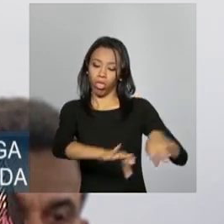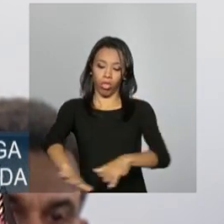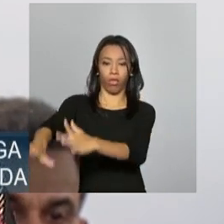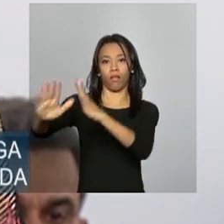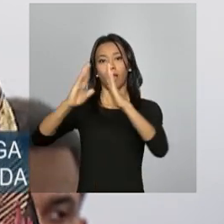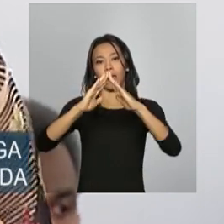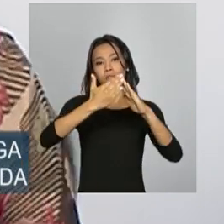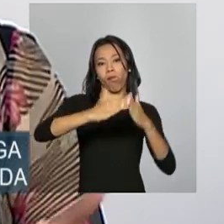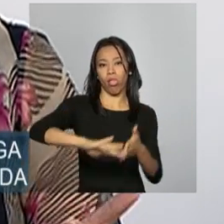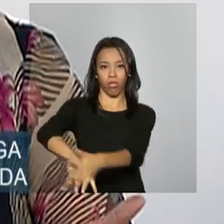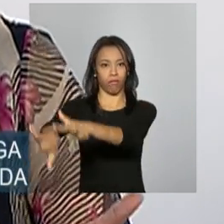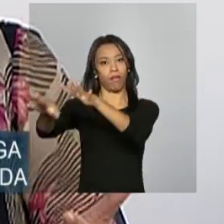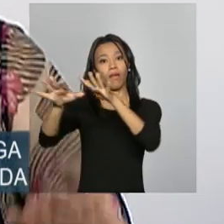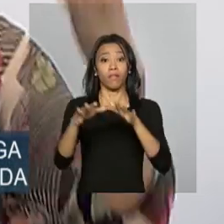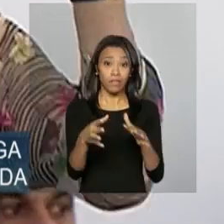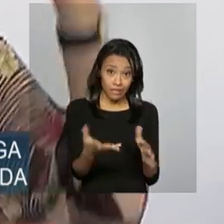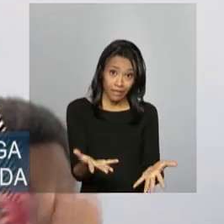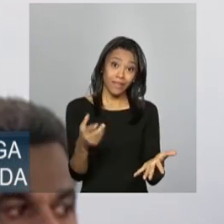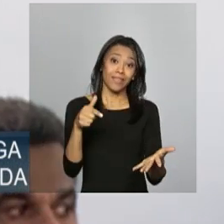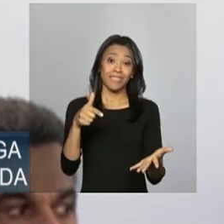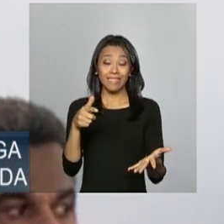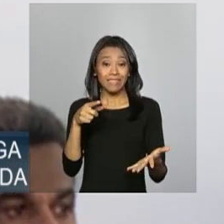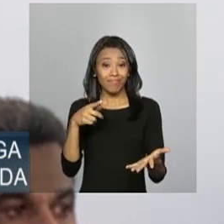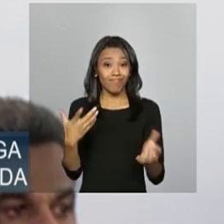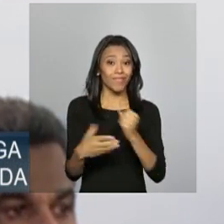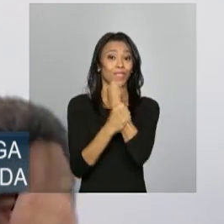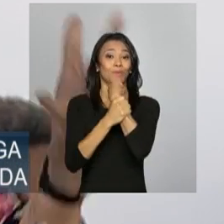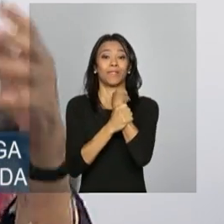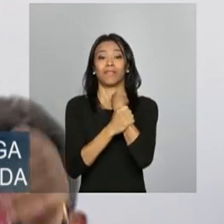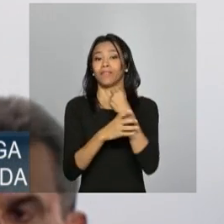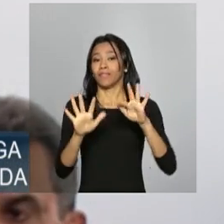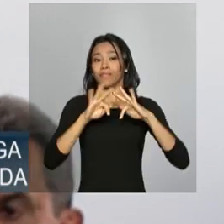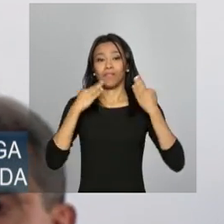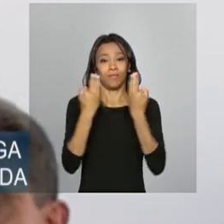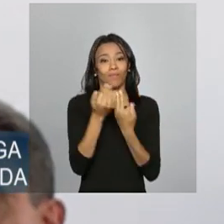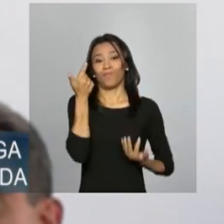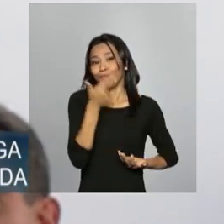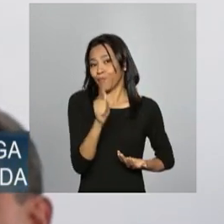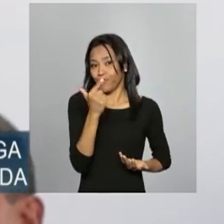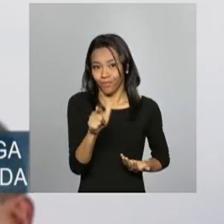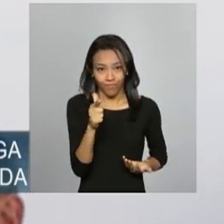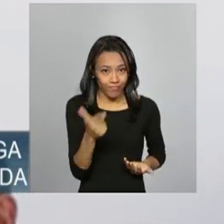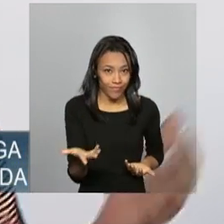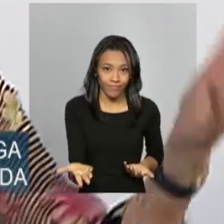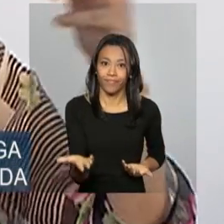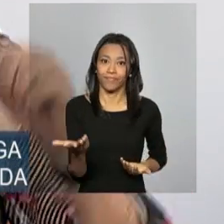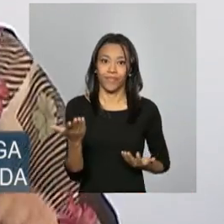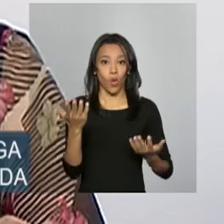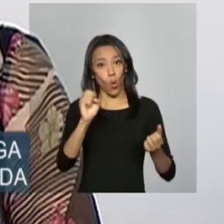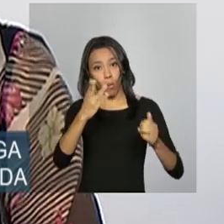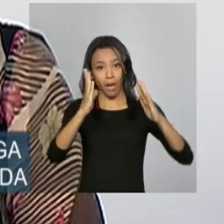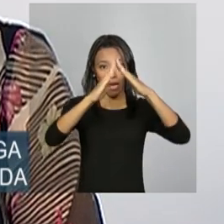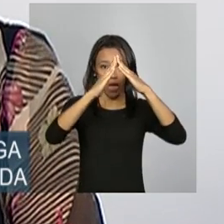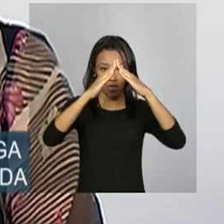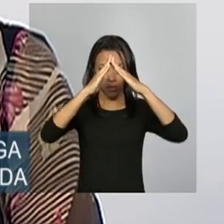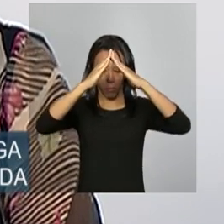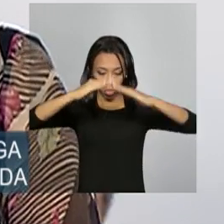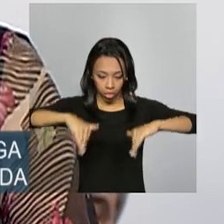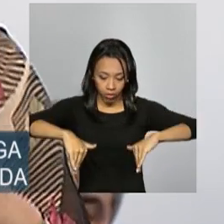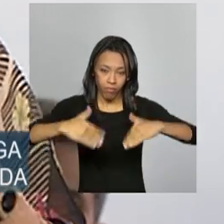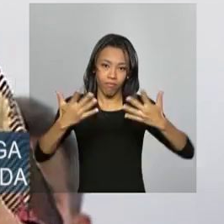até comprometer a própria segurança desmoronando em cima delas, como disse o nosso